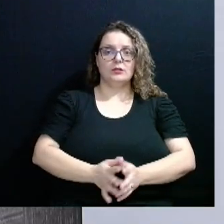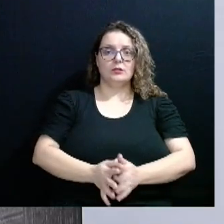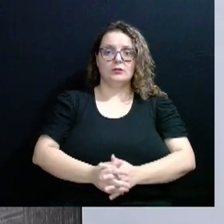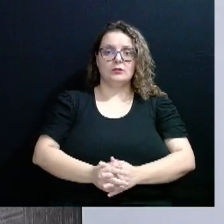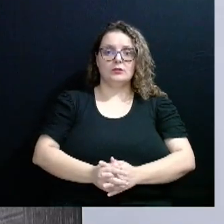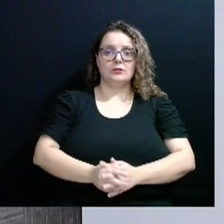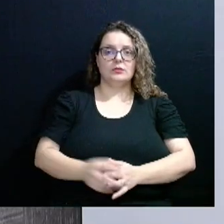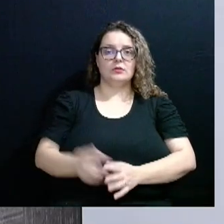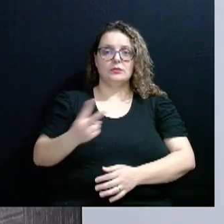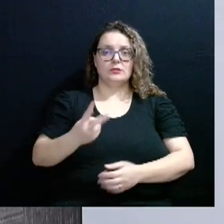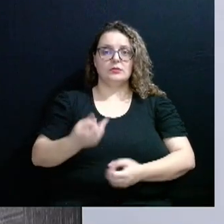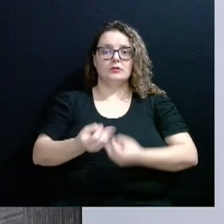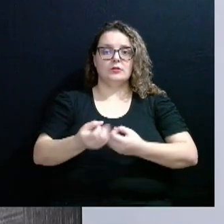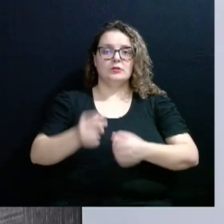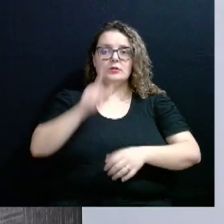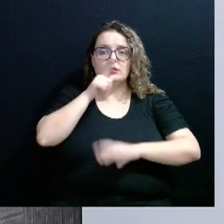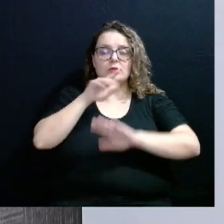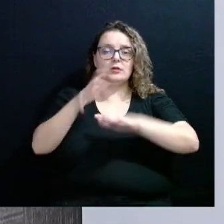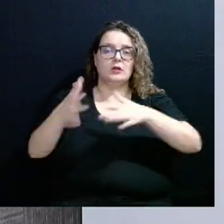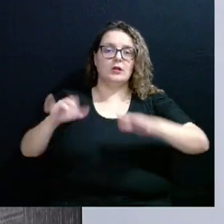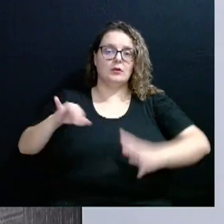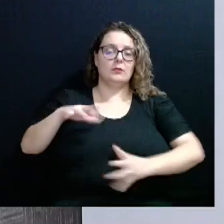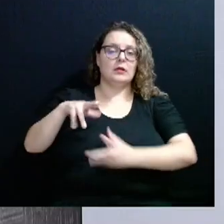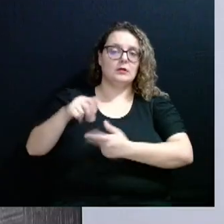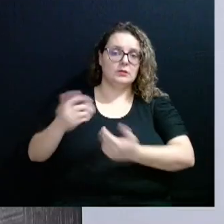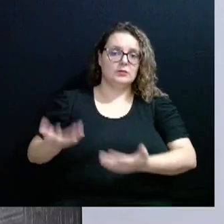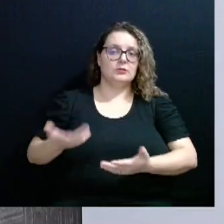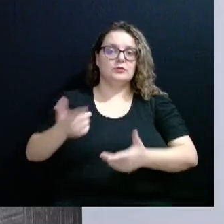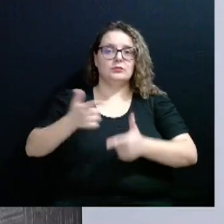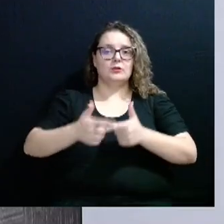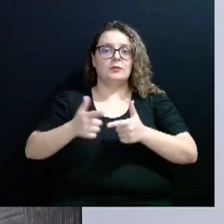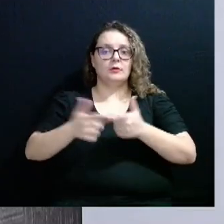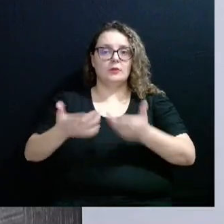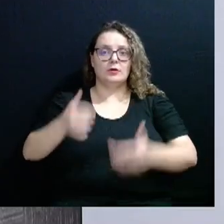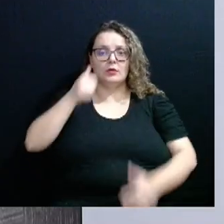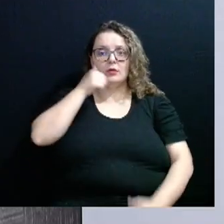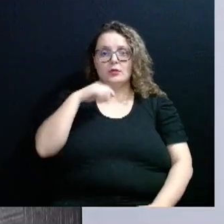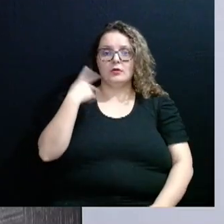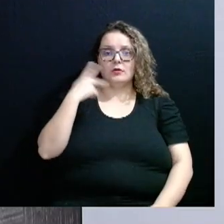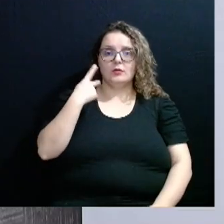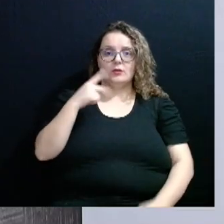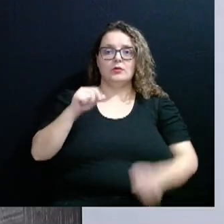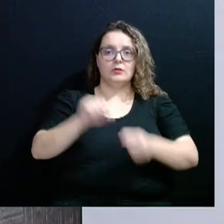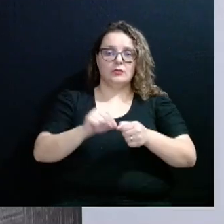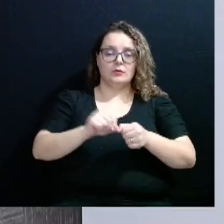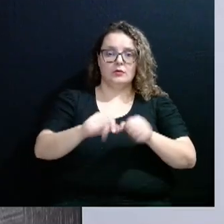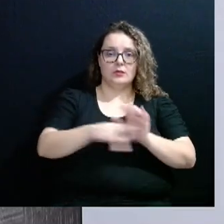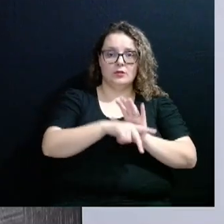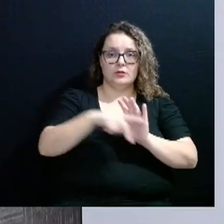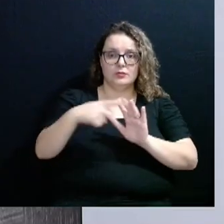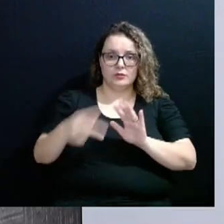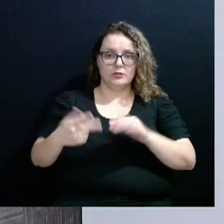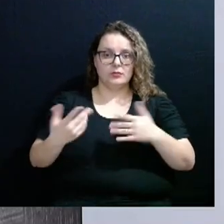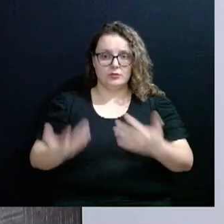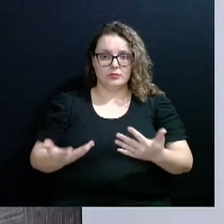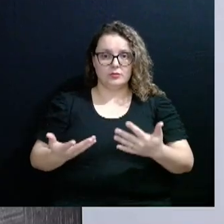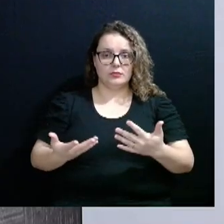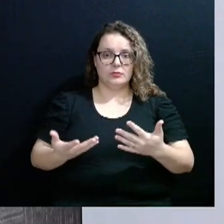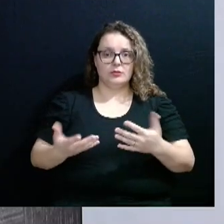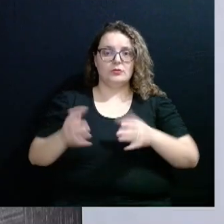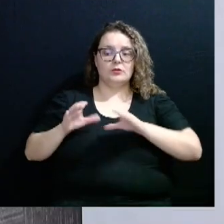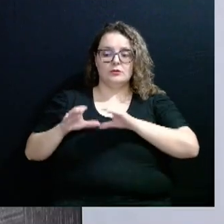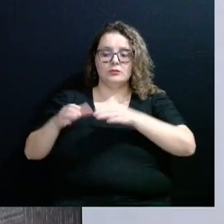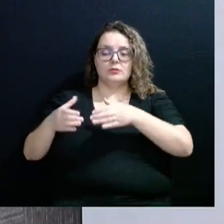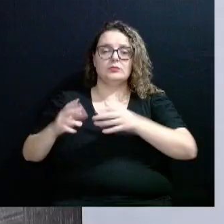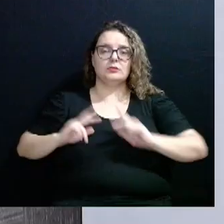águas internacionais, em que a vereadora que faz parte desse grupo humanitário